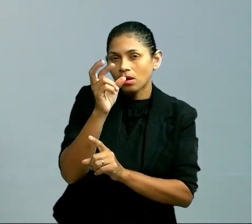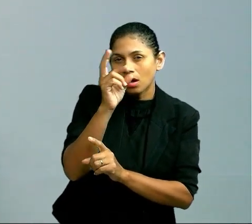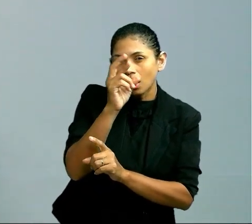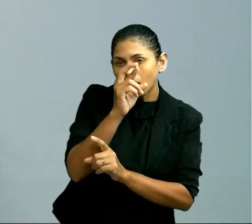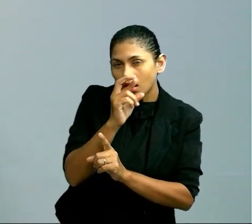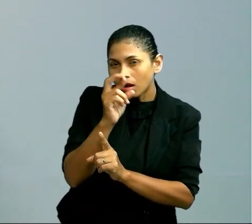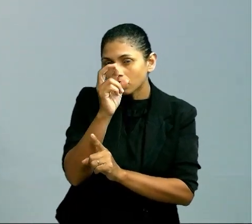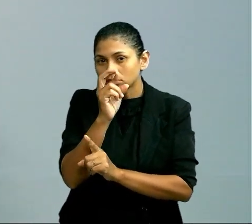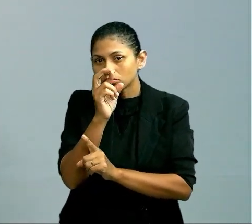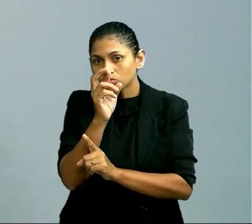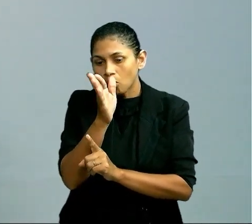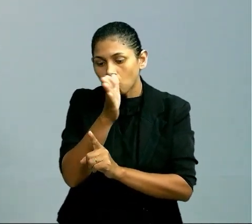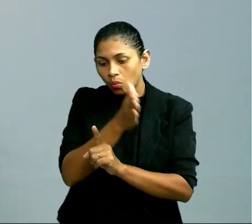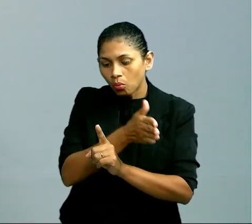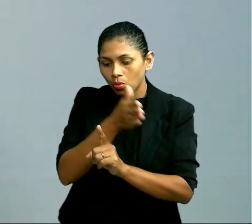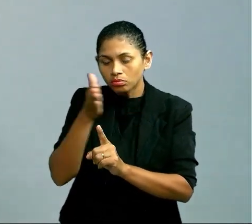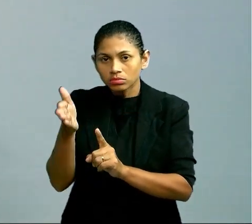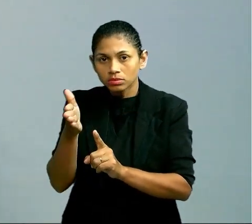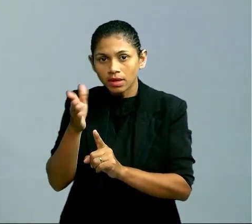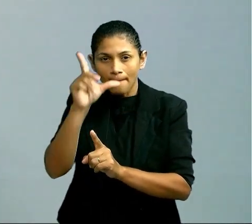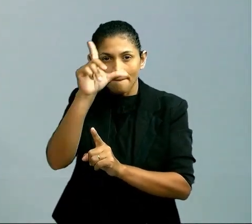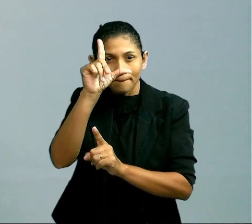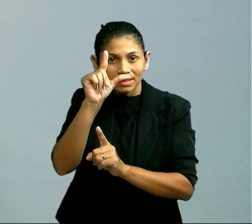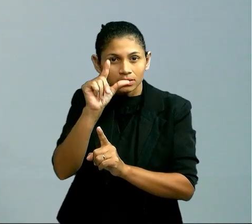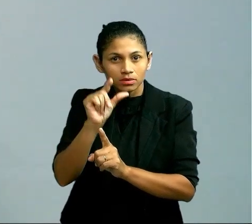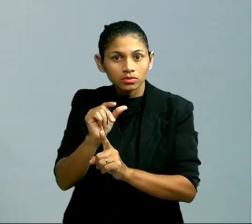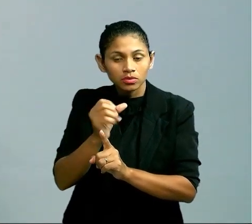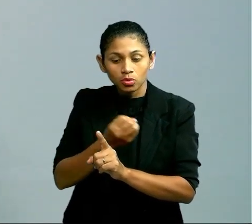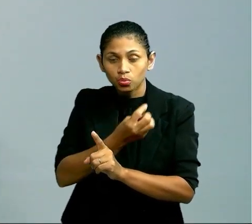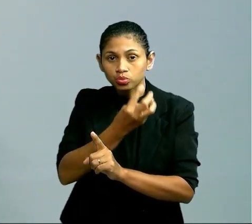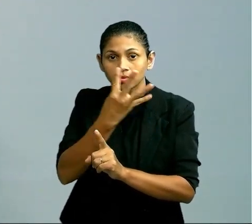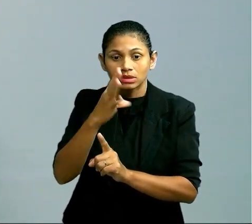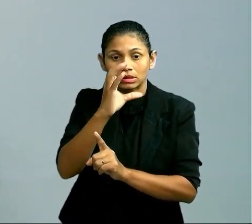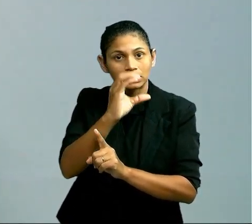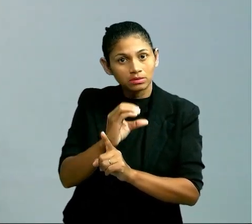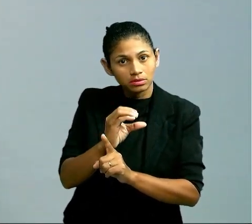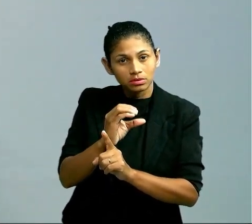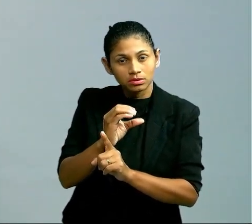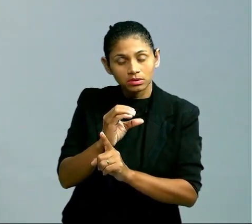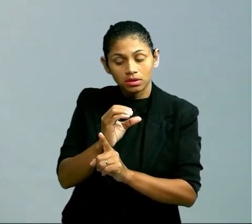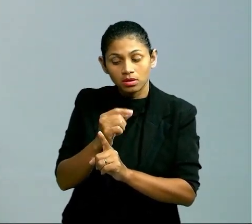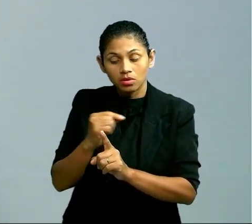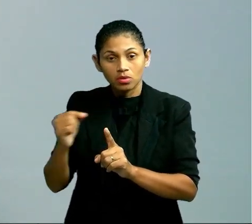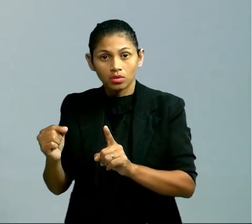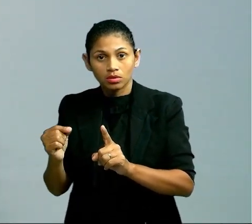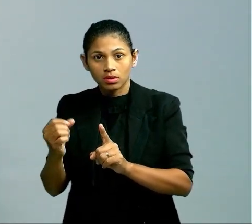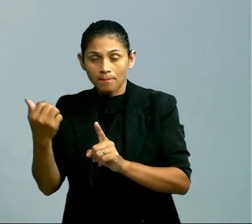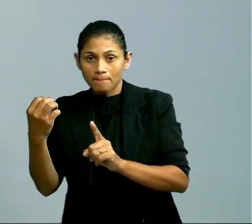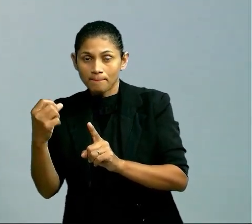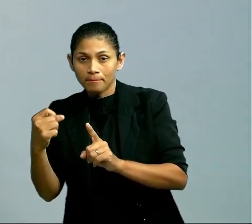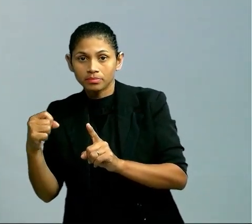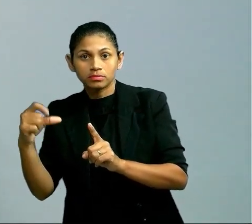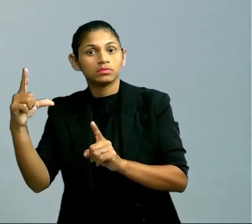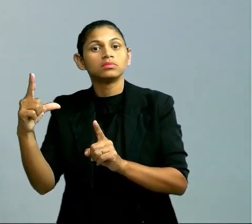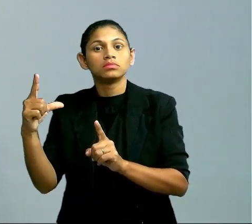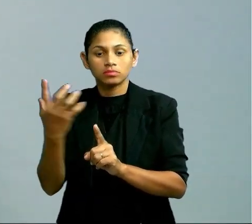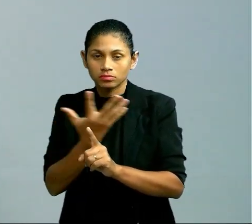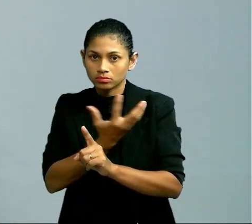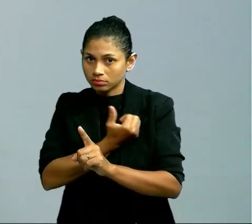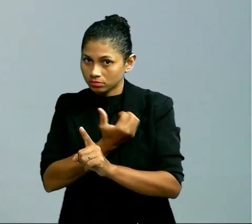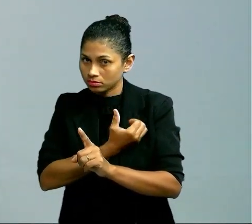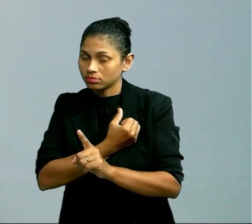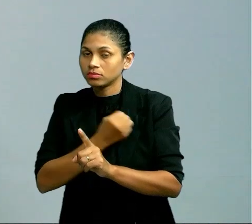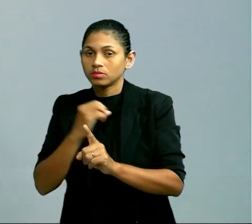menor quantidade de carbonos e, posteriormente, o lado que tem a maior quantidade de carbonos. Esse lado que tem a